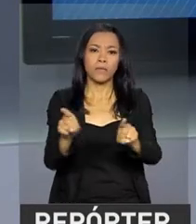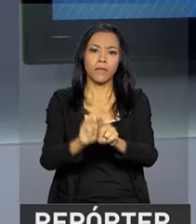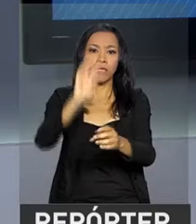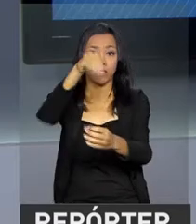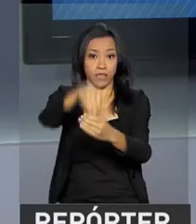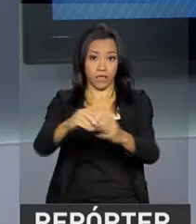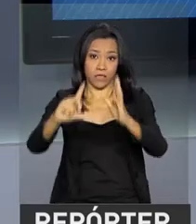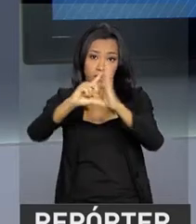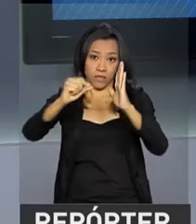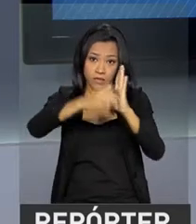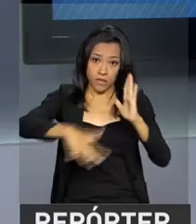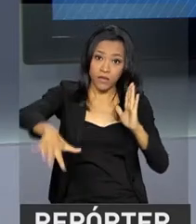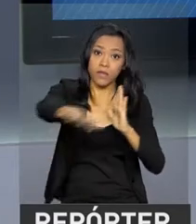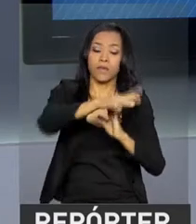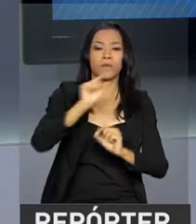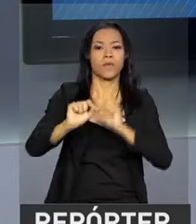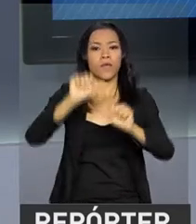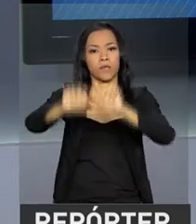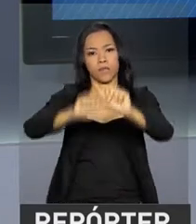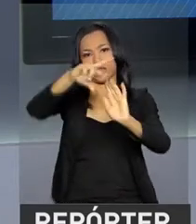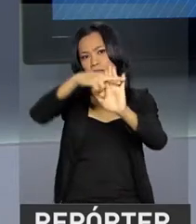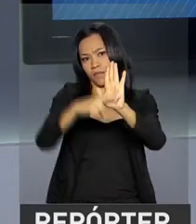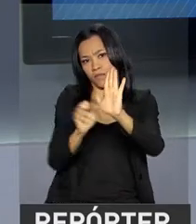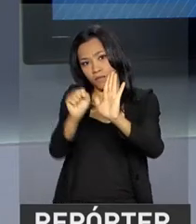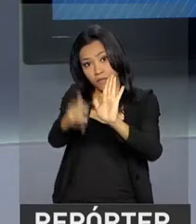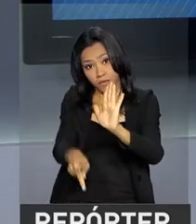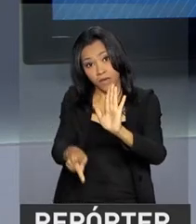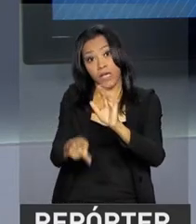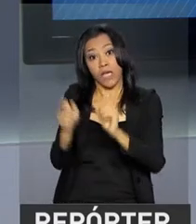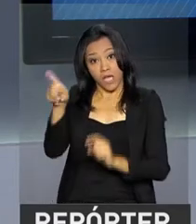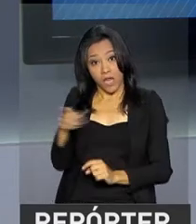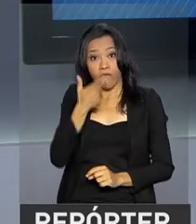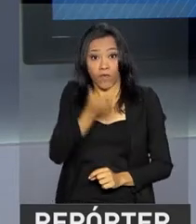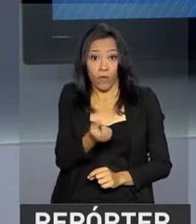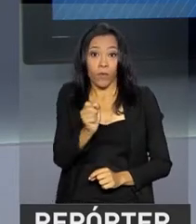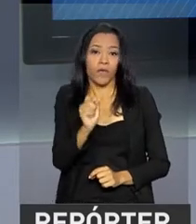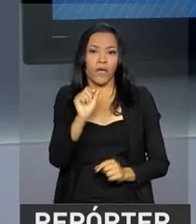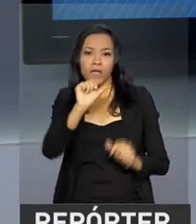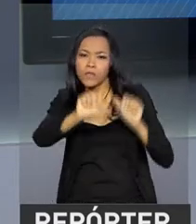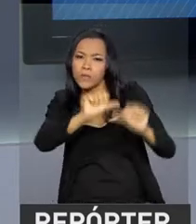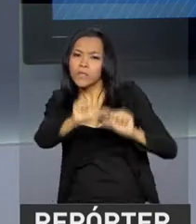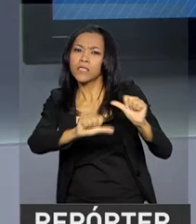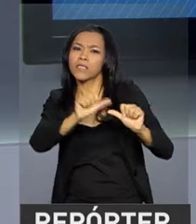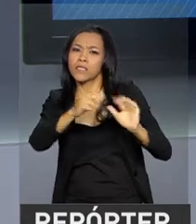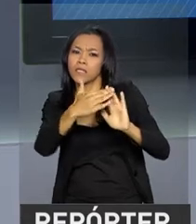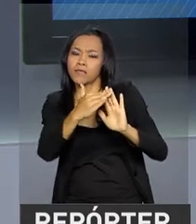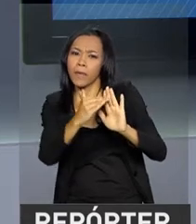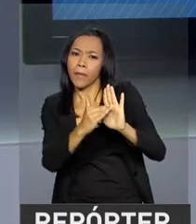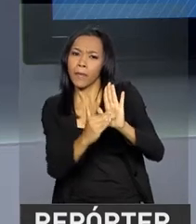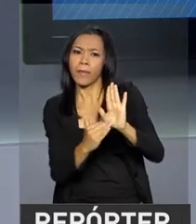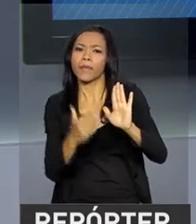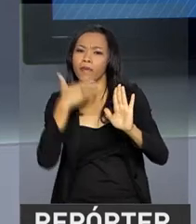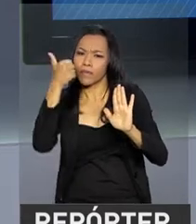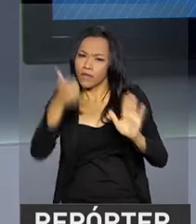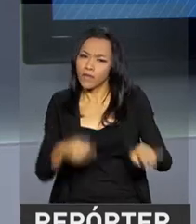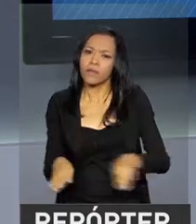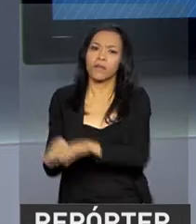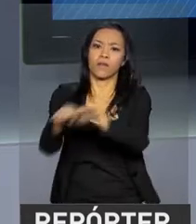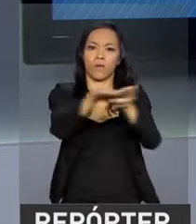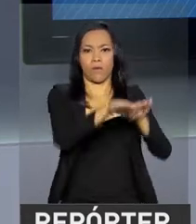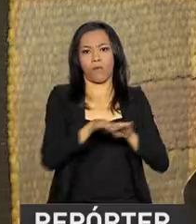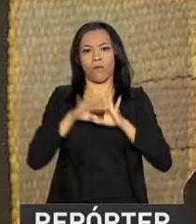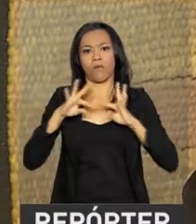do Itamaraty sobre a reforma da Previdência. Para ele, as alterações vão deixar o sistema previdenciário mais justo para